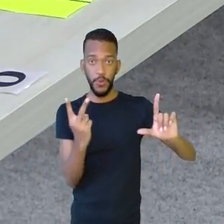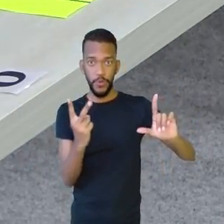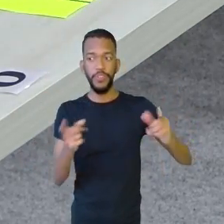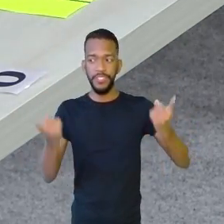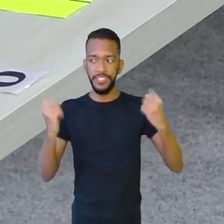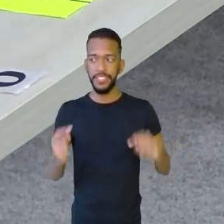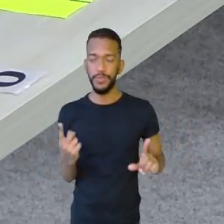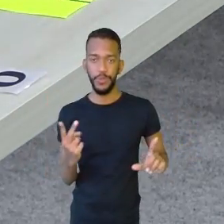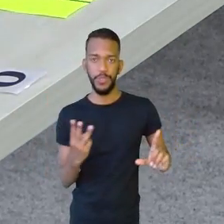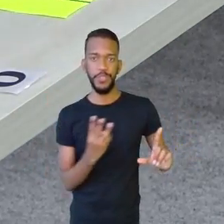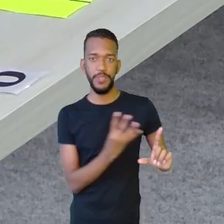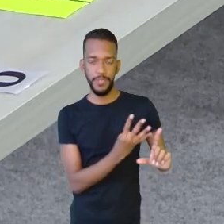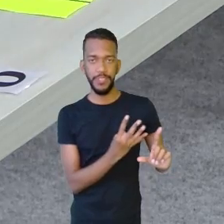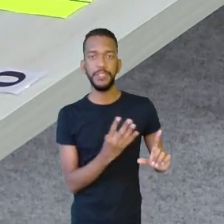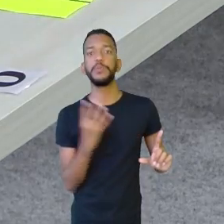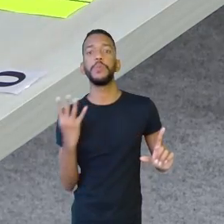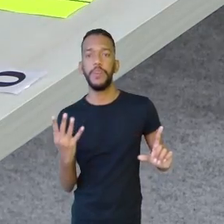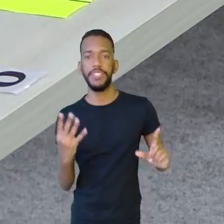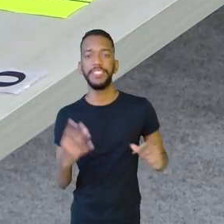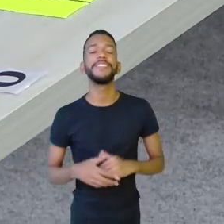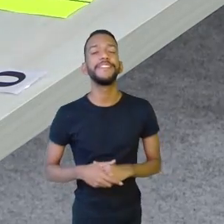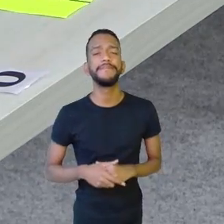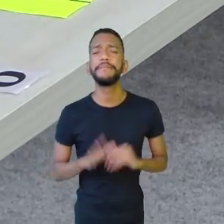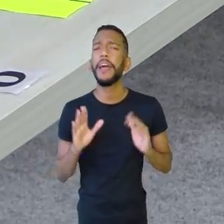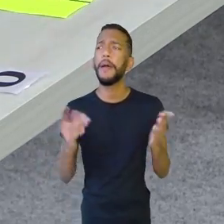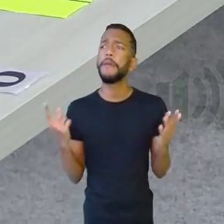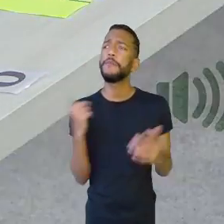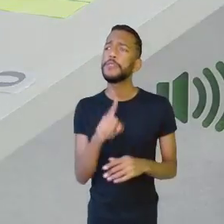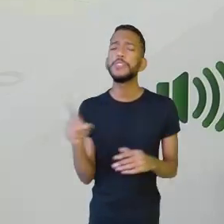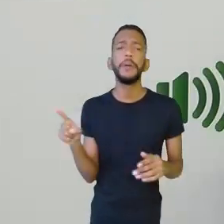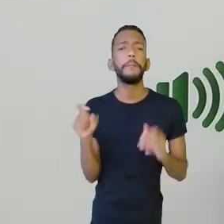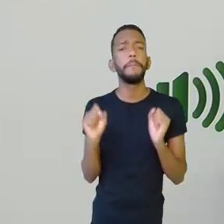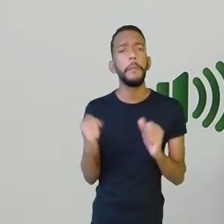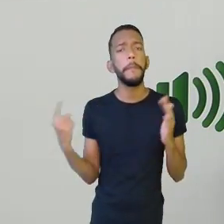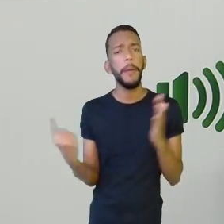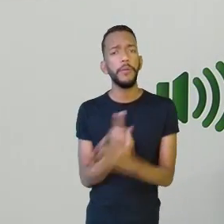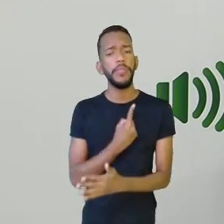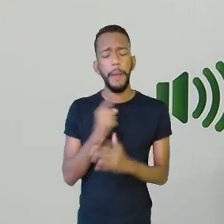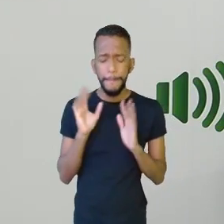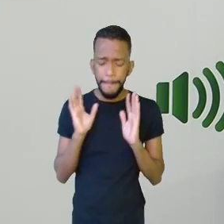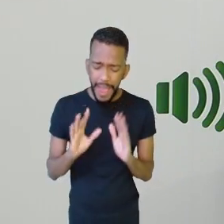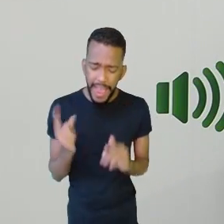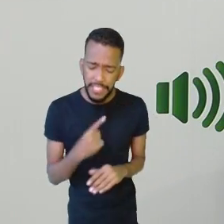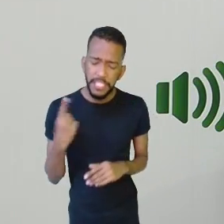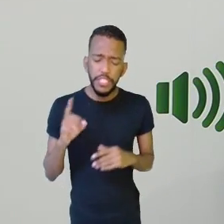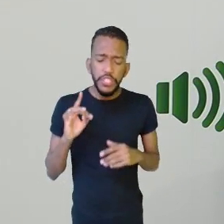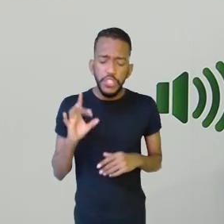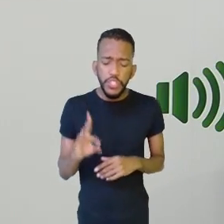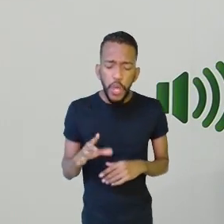4/8. Aí você pode me perguntar, professora, e nós só devemos